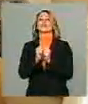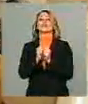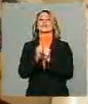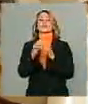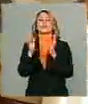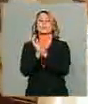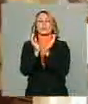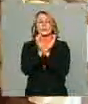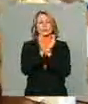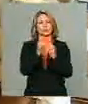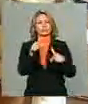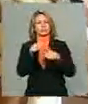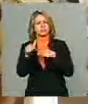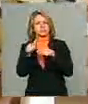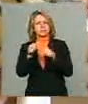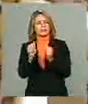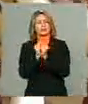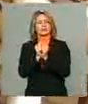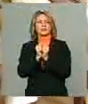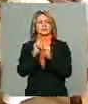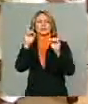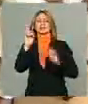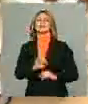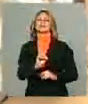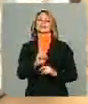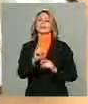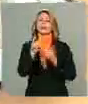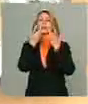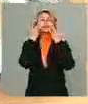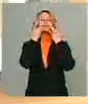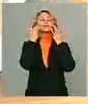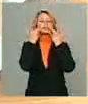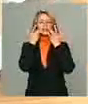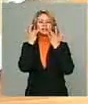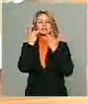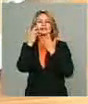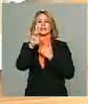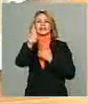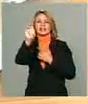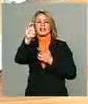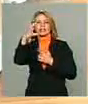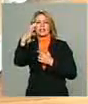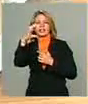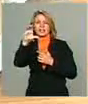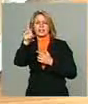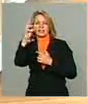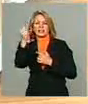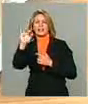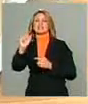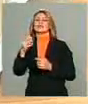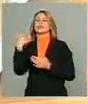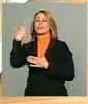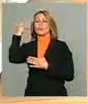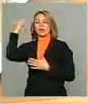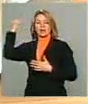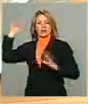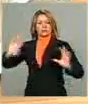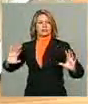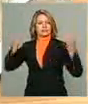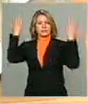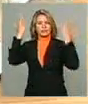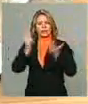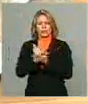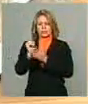lui do Manel era diretor do do teatro Recreio teatro Recreio exatamente aí foi foi um sucesso não foi um sucesso não